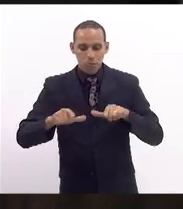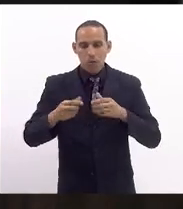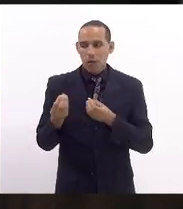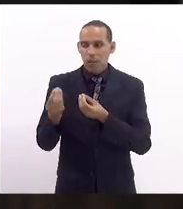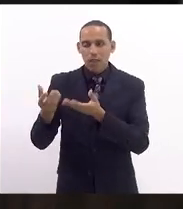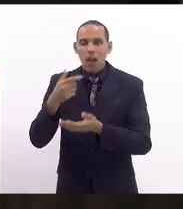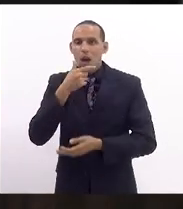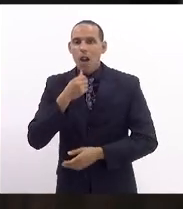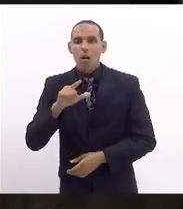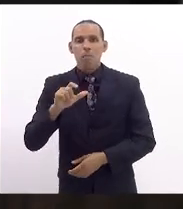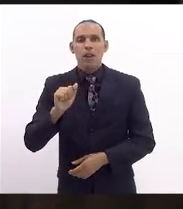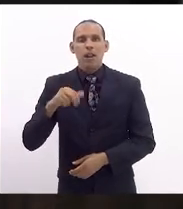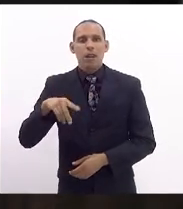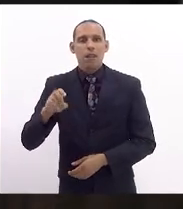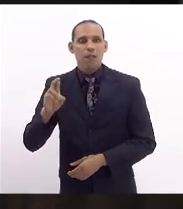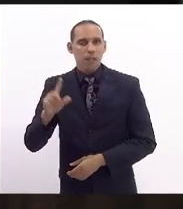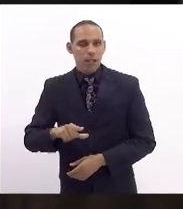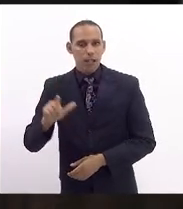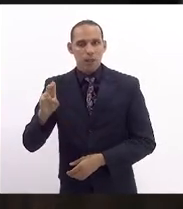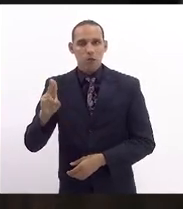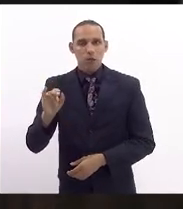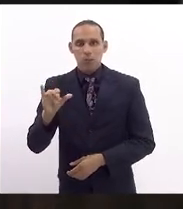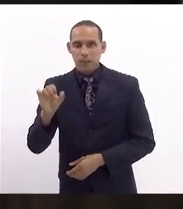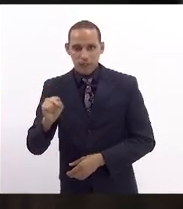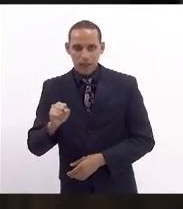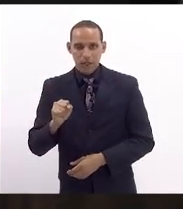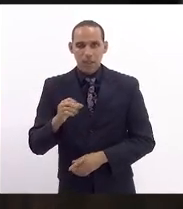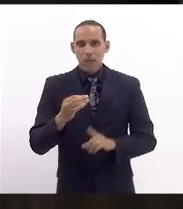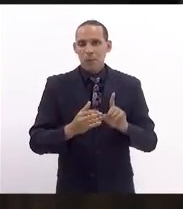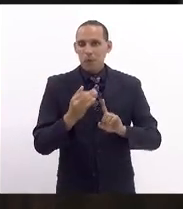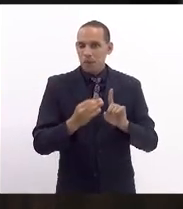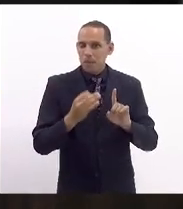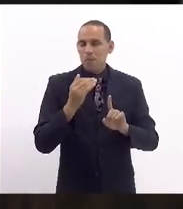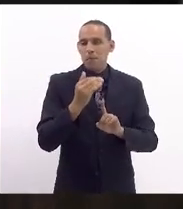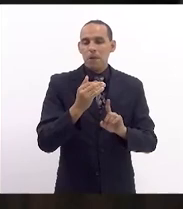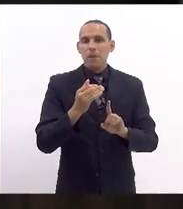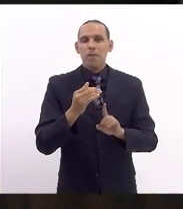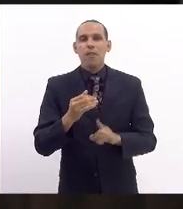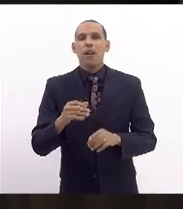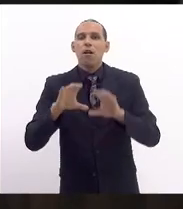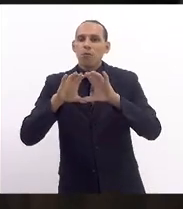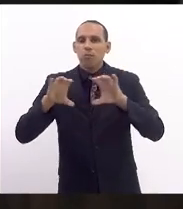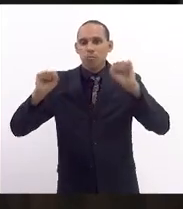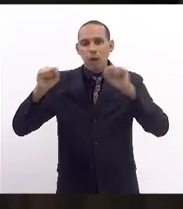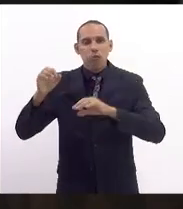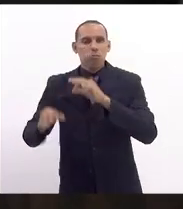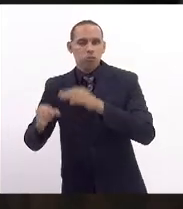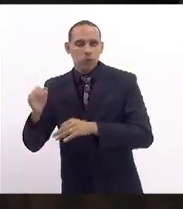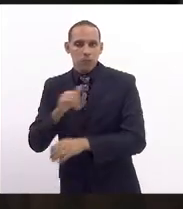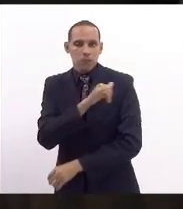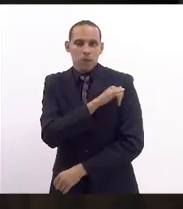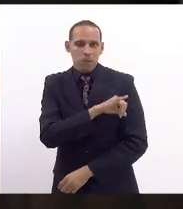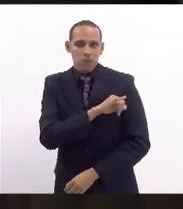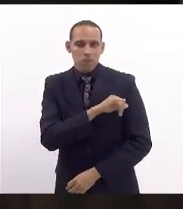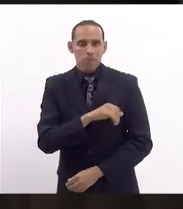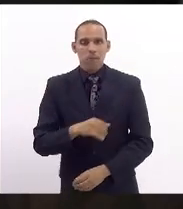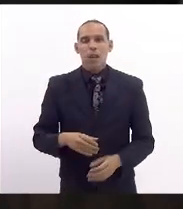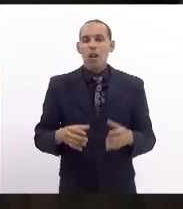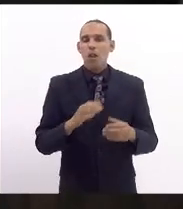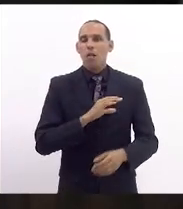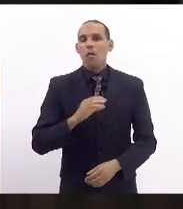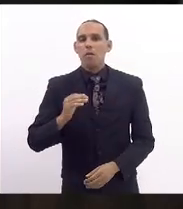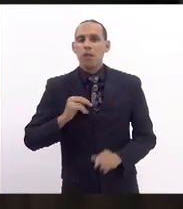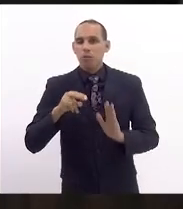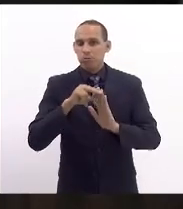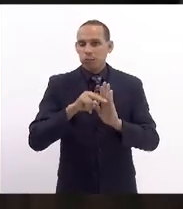Senhor André Luis mançano Marques Desembargador do Tribunal de Justiça do Estado do Rio de Janeiro parecida a comissão de normas internas e proposições externas